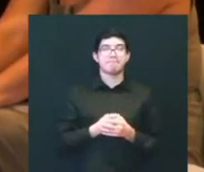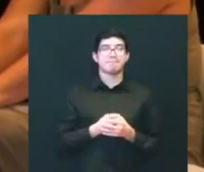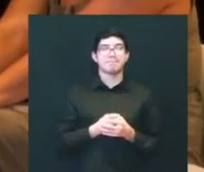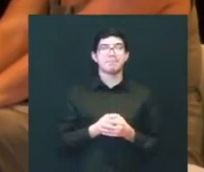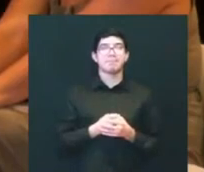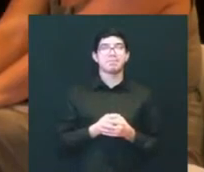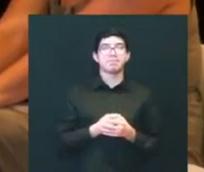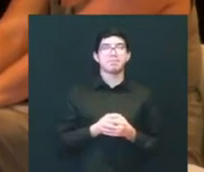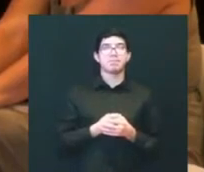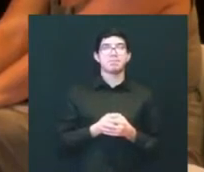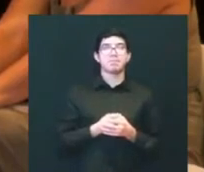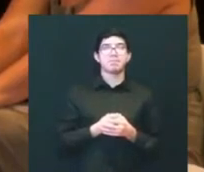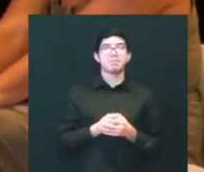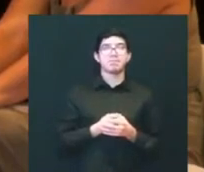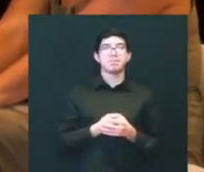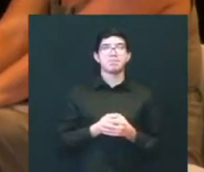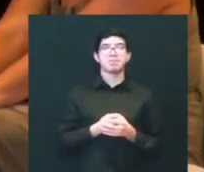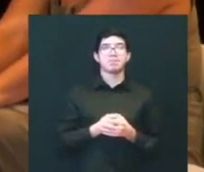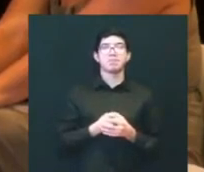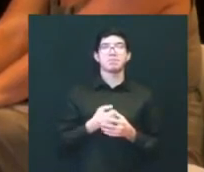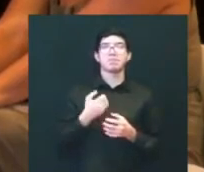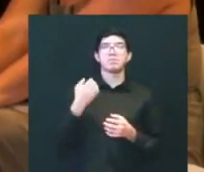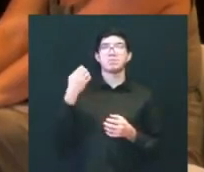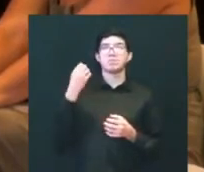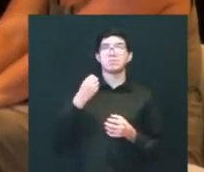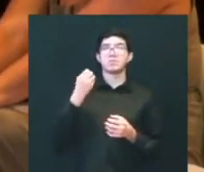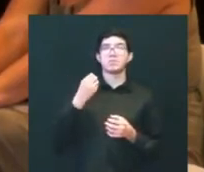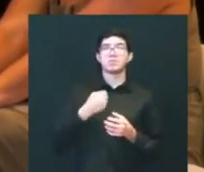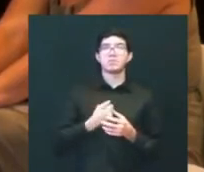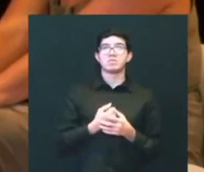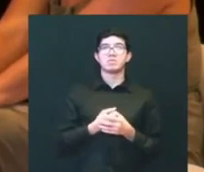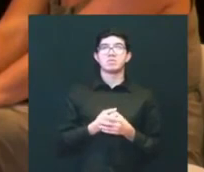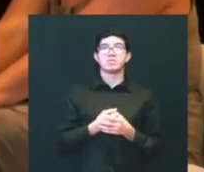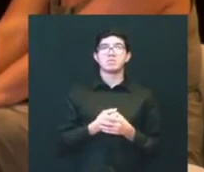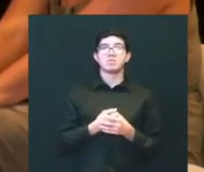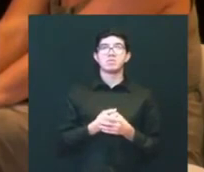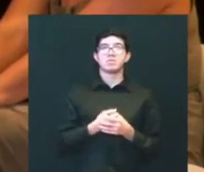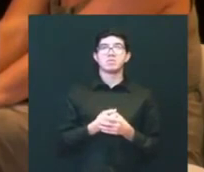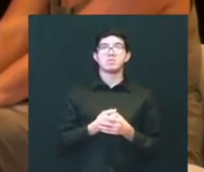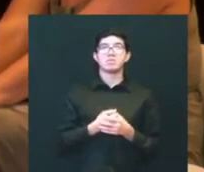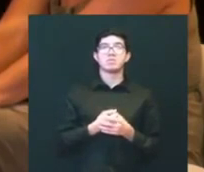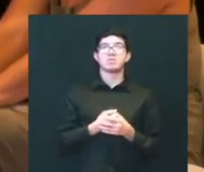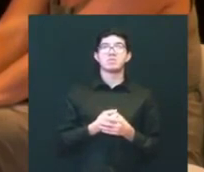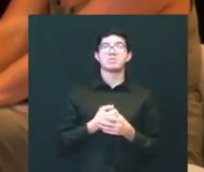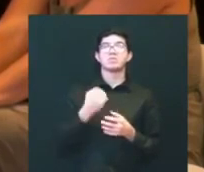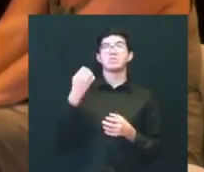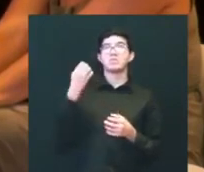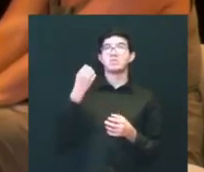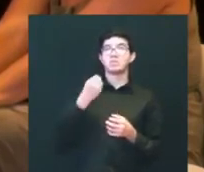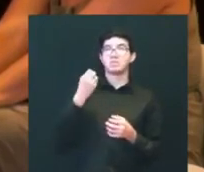de composições suplementares, como o insúlio, como o sênio e